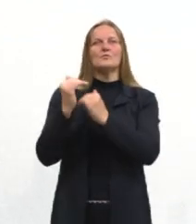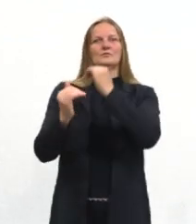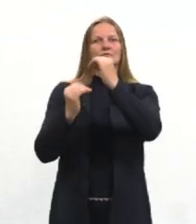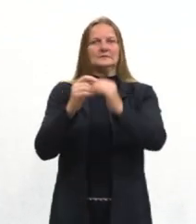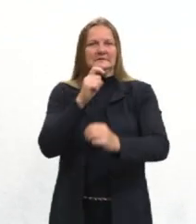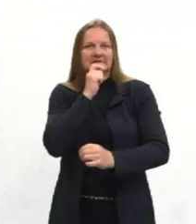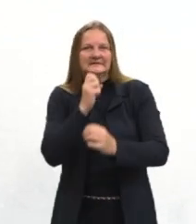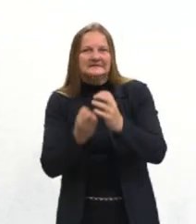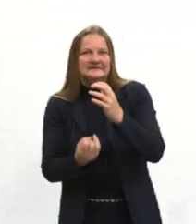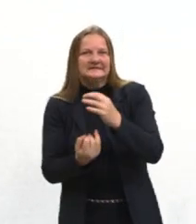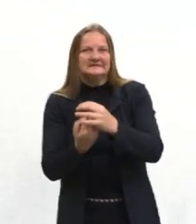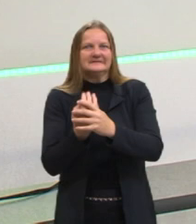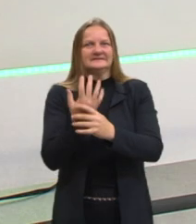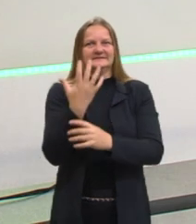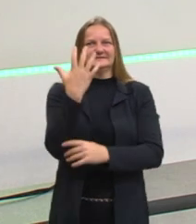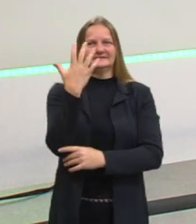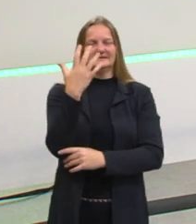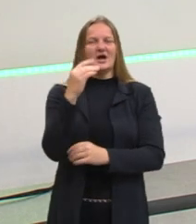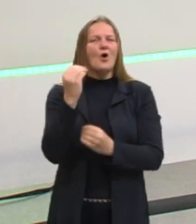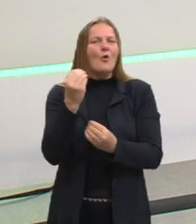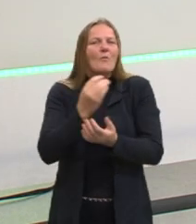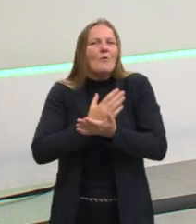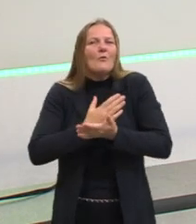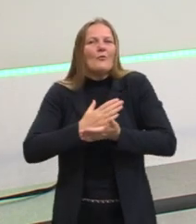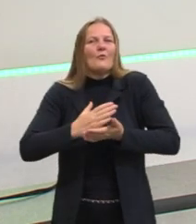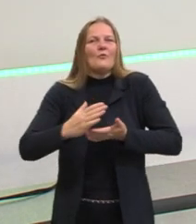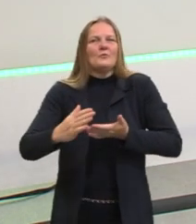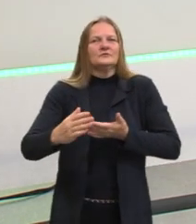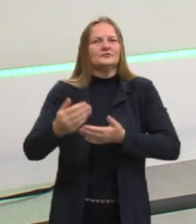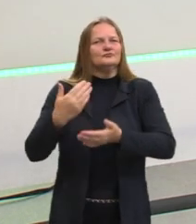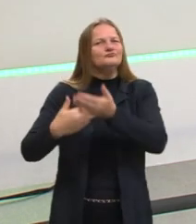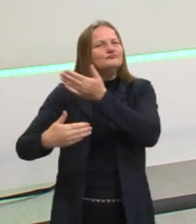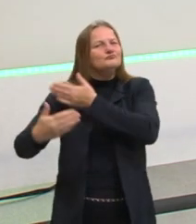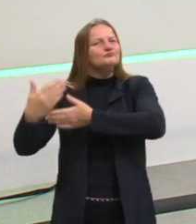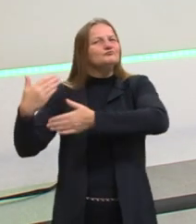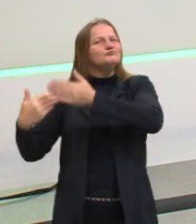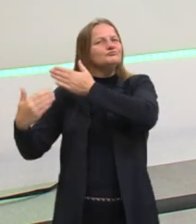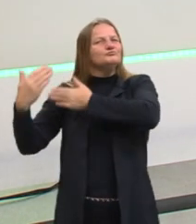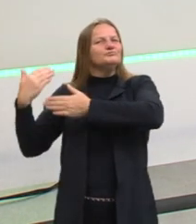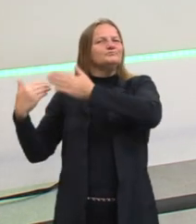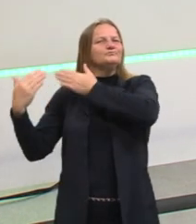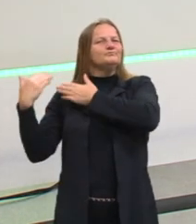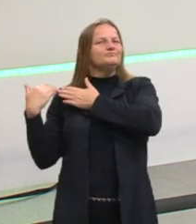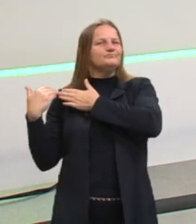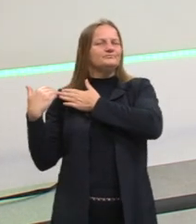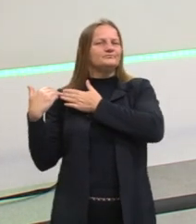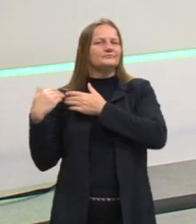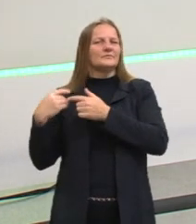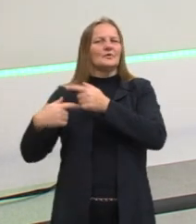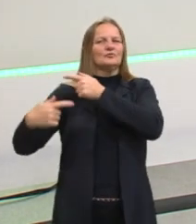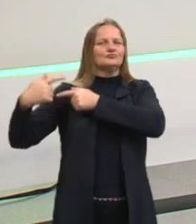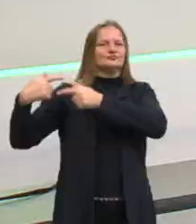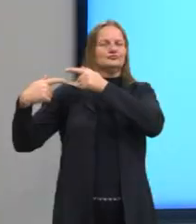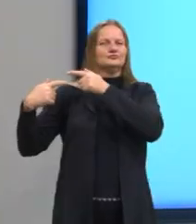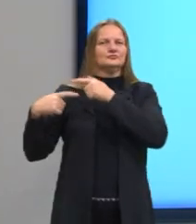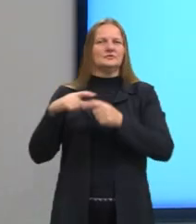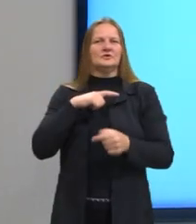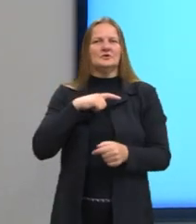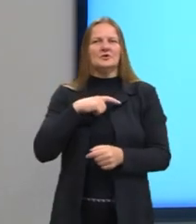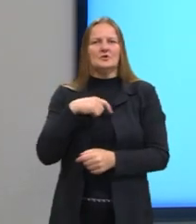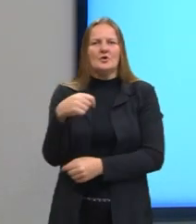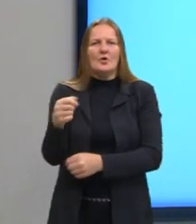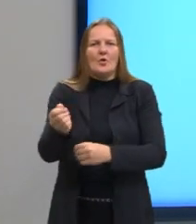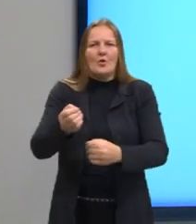tá então tudo começou ali né na na verdade ancestral das das plantas foi uma